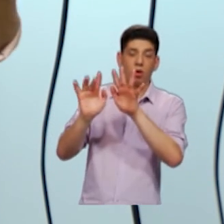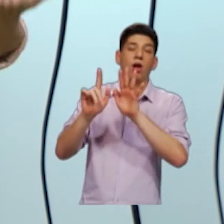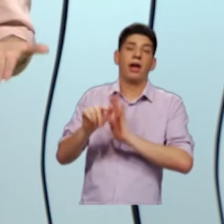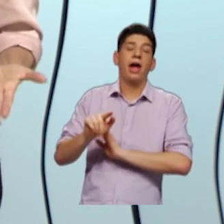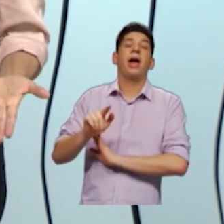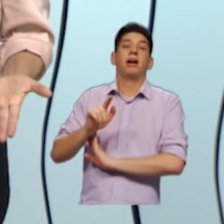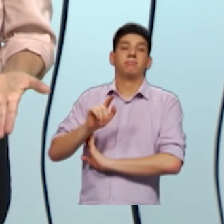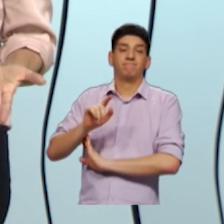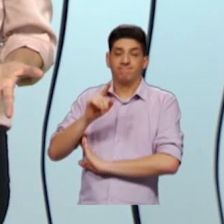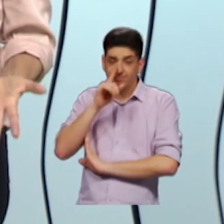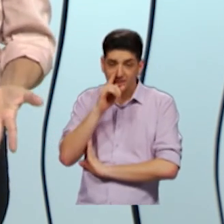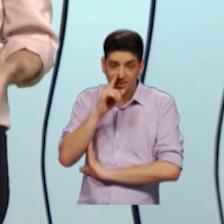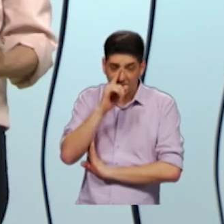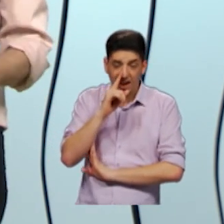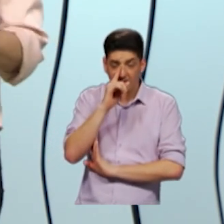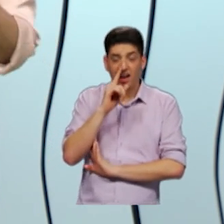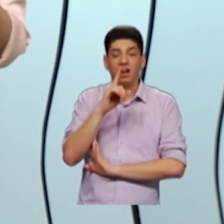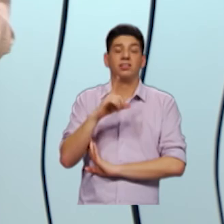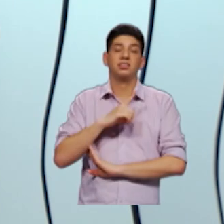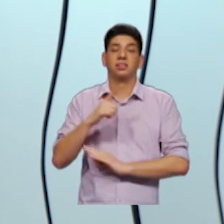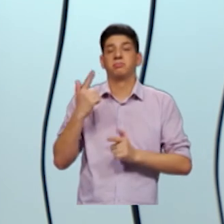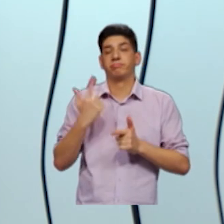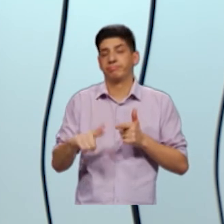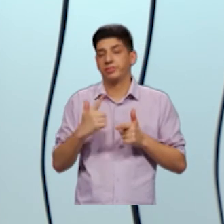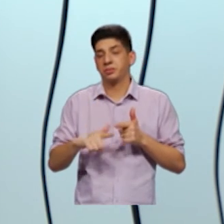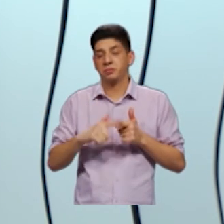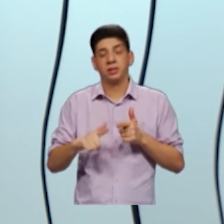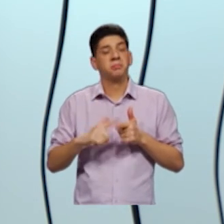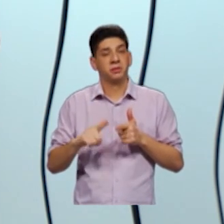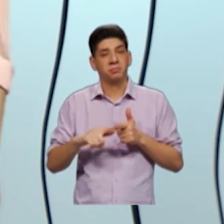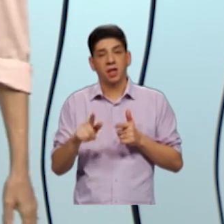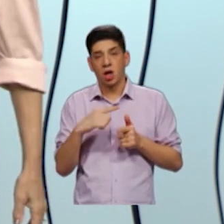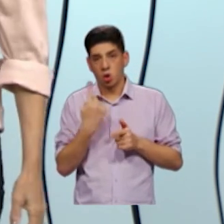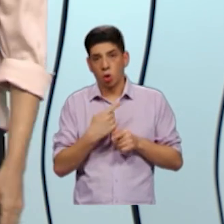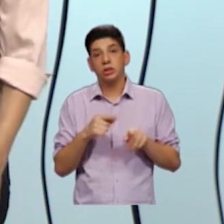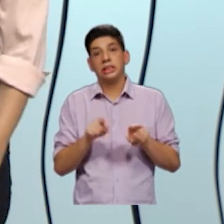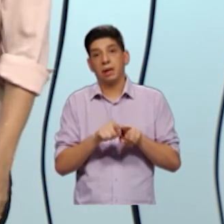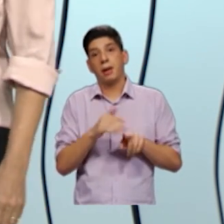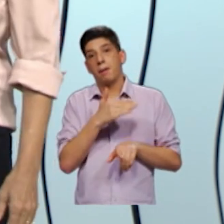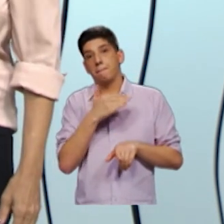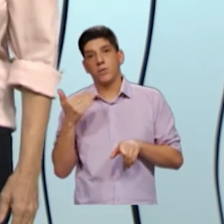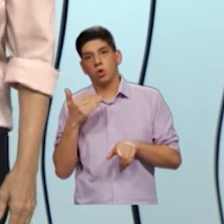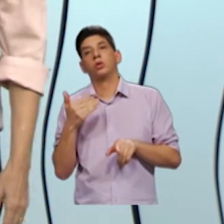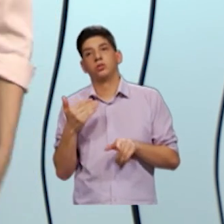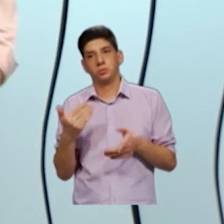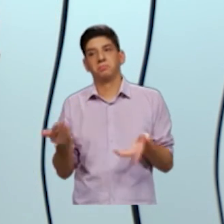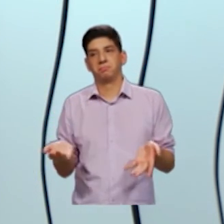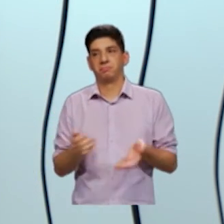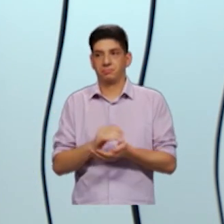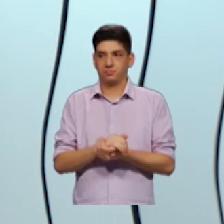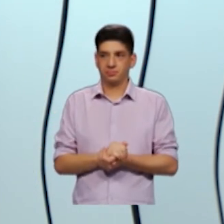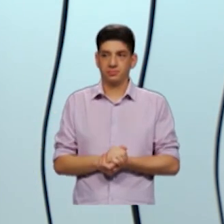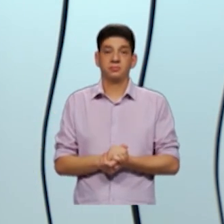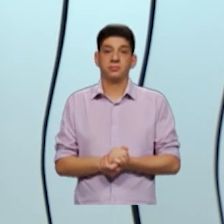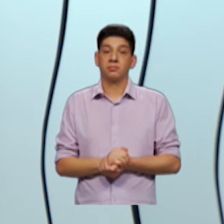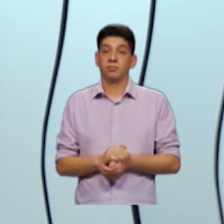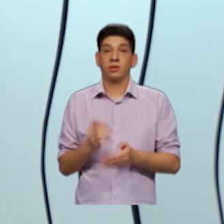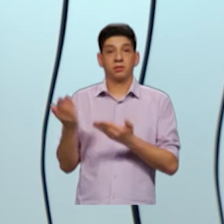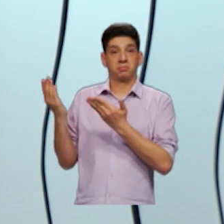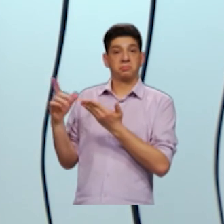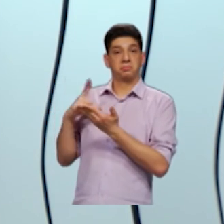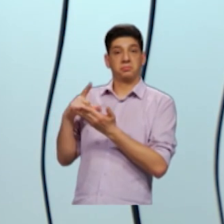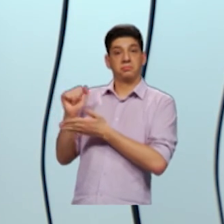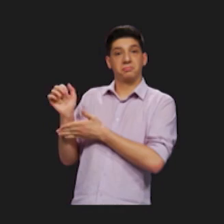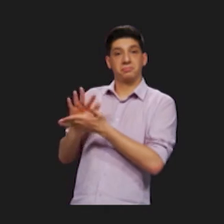consequências drásticas para nós e, inclusive, até mesmo a morte. Vou deixar aqui algumas atividades para